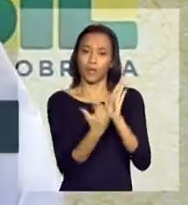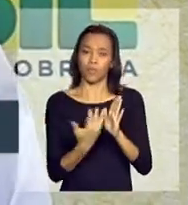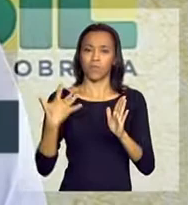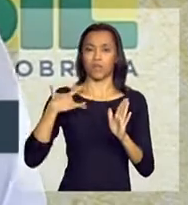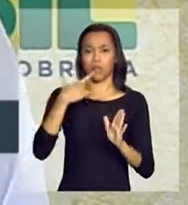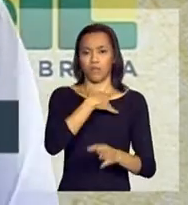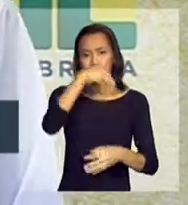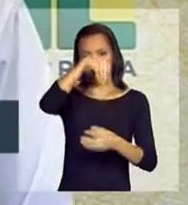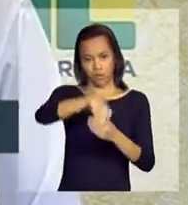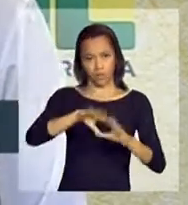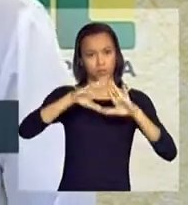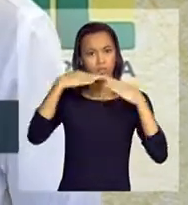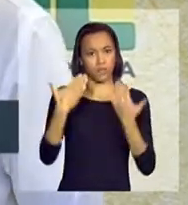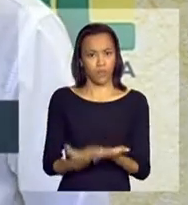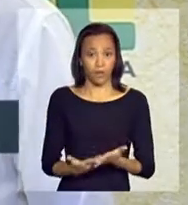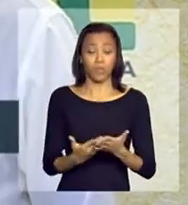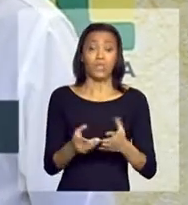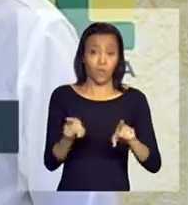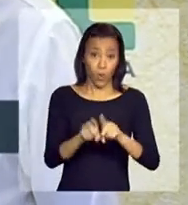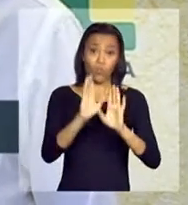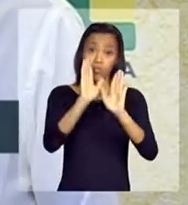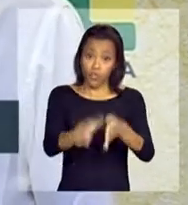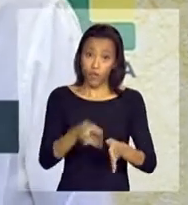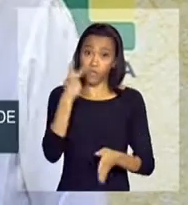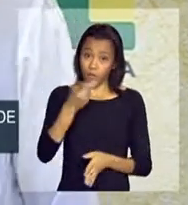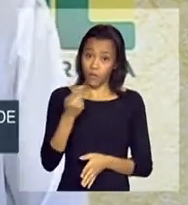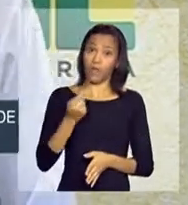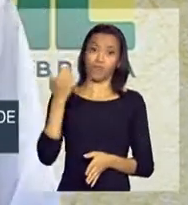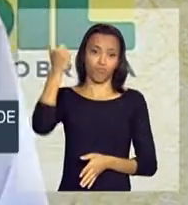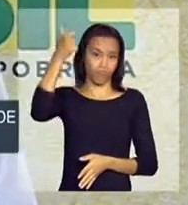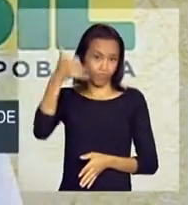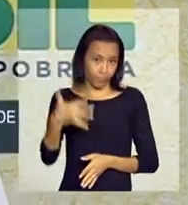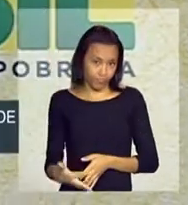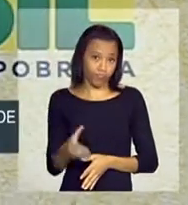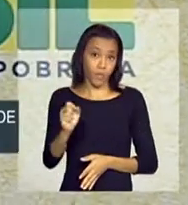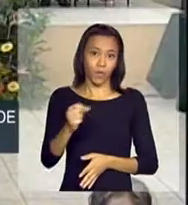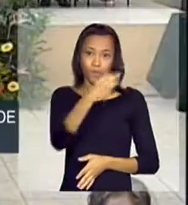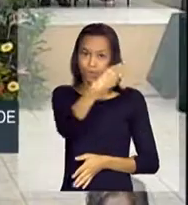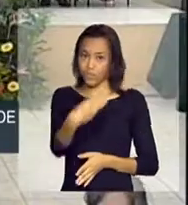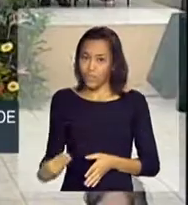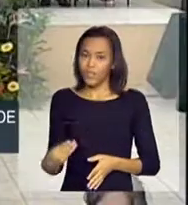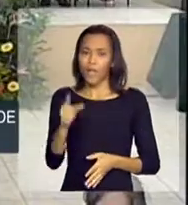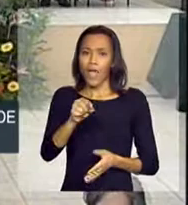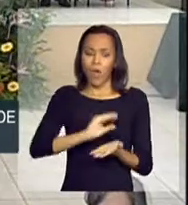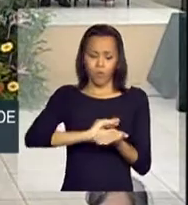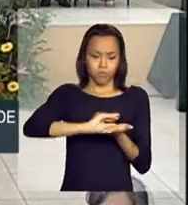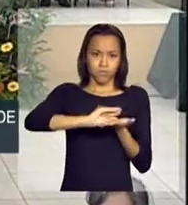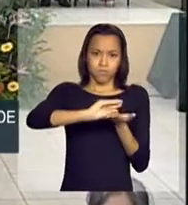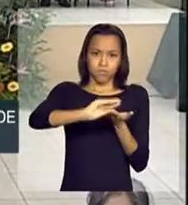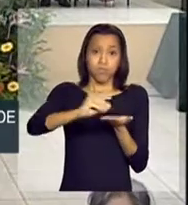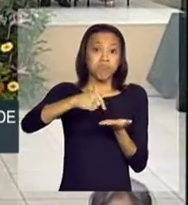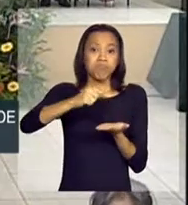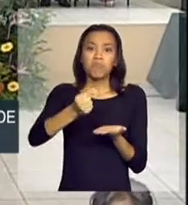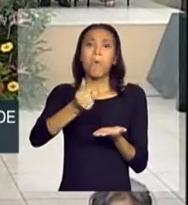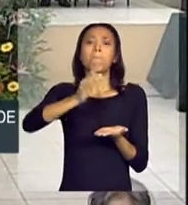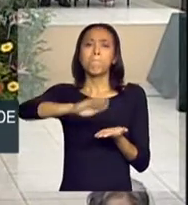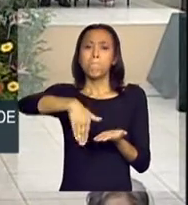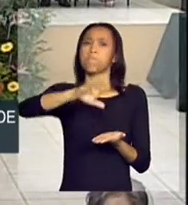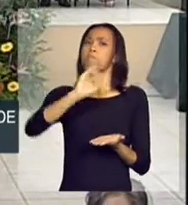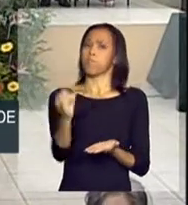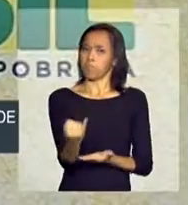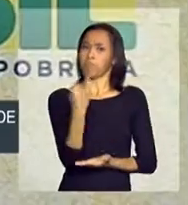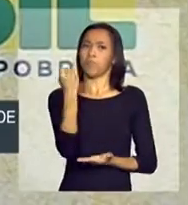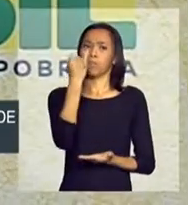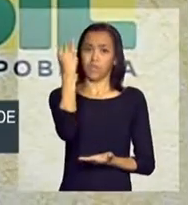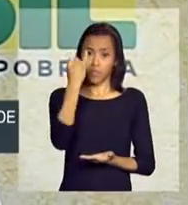saúde na escola porque como bem disse o nosso Ministro é o investimento mais importante que que